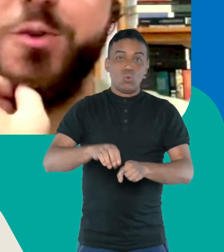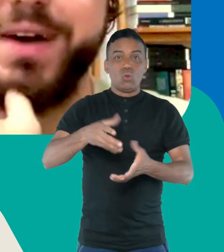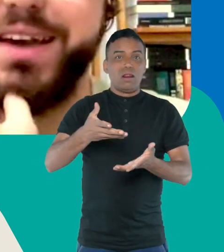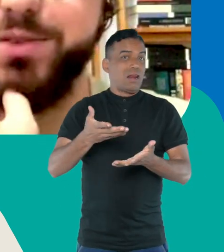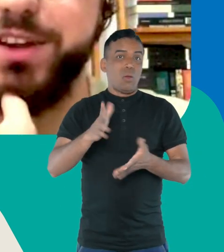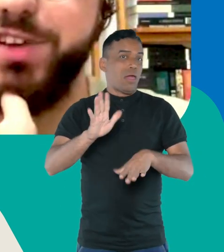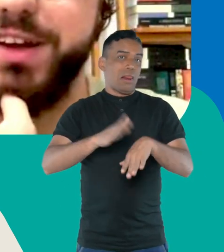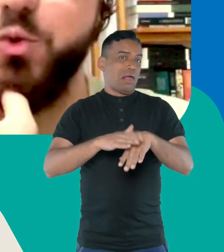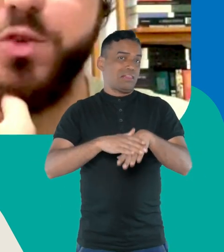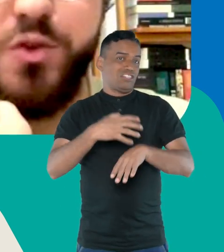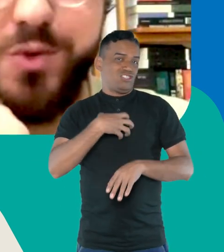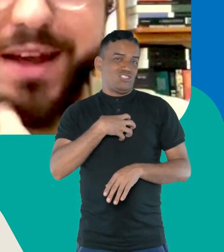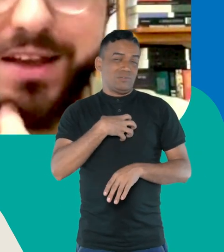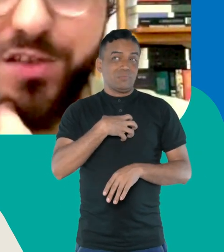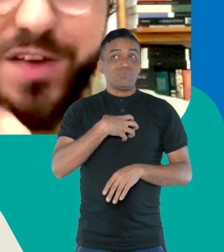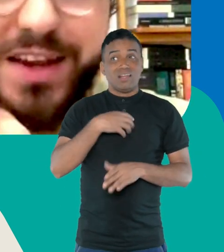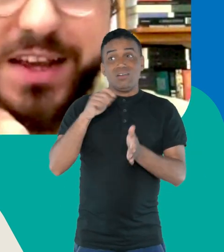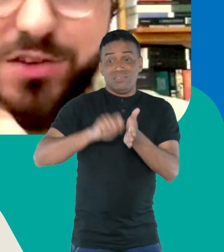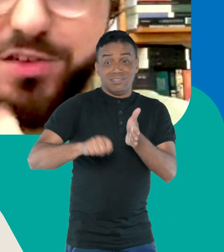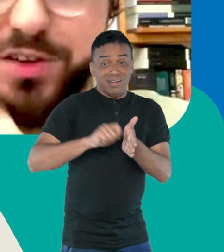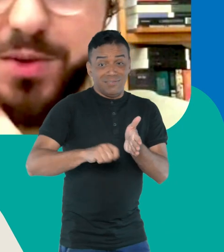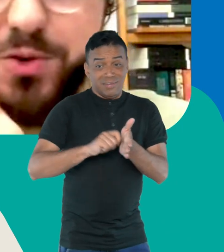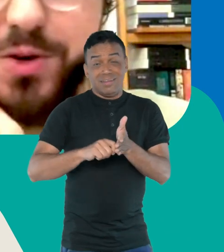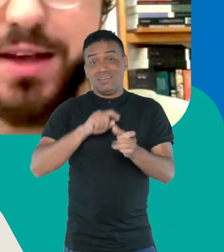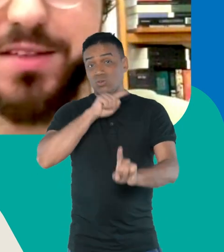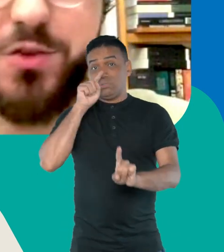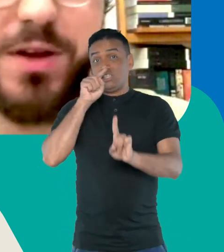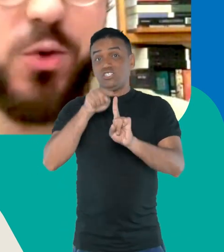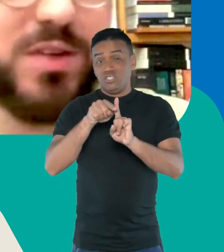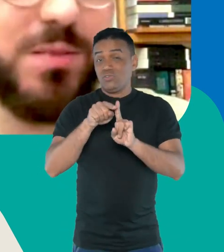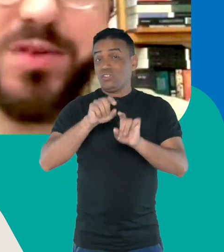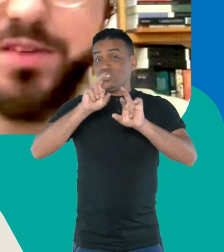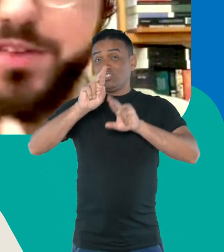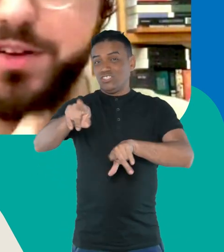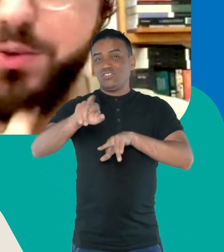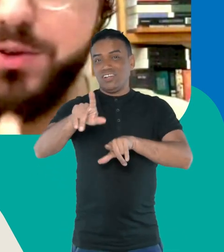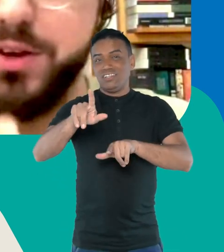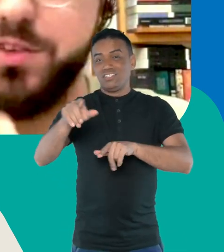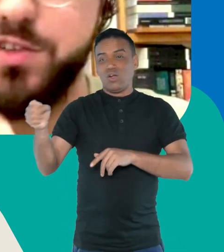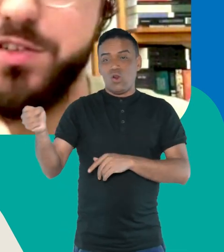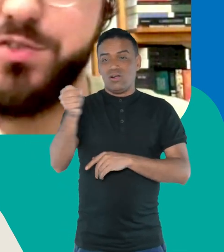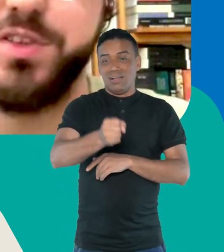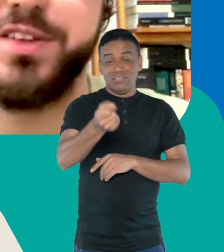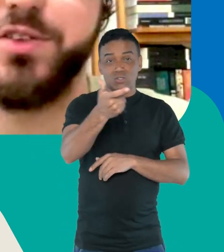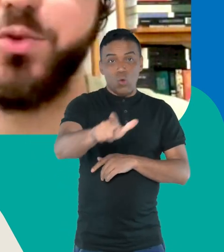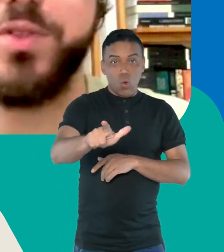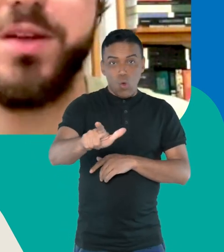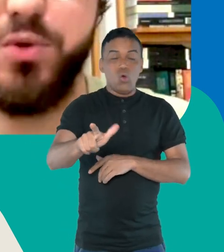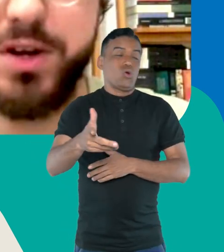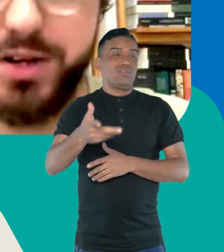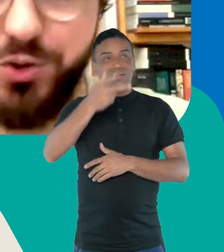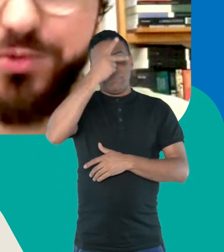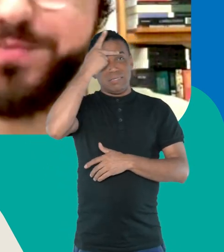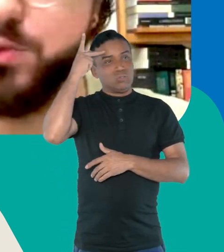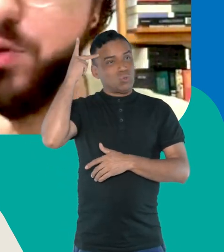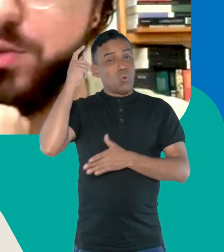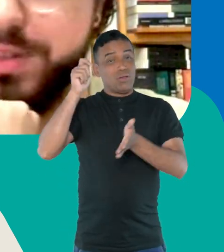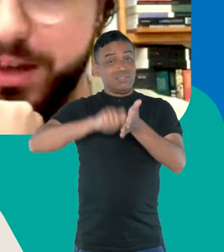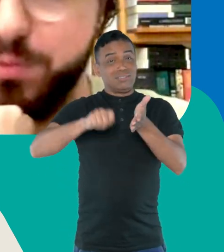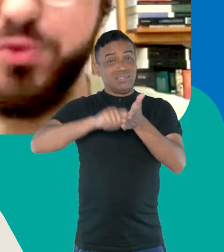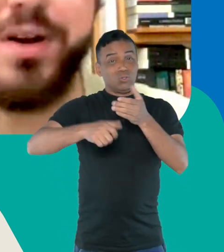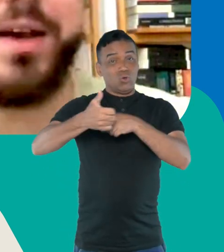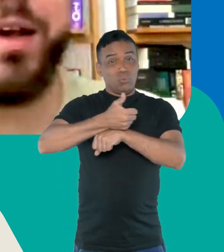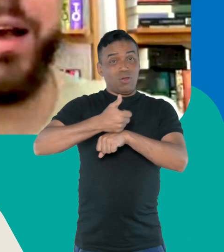queria algo mais, eu queria chegar num outro lugar diferente, que me colocasse numa outra posição de um escritor contemporâneo do